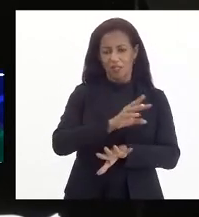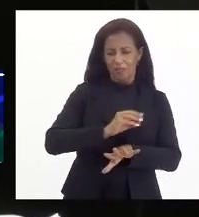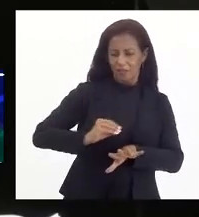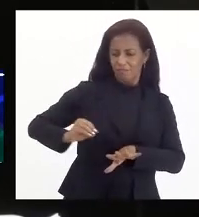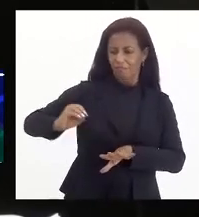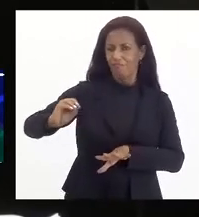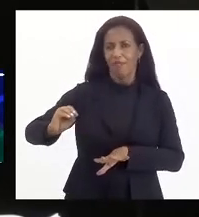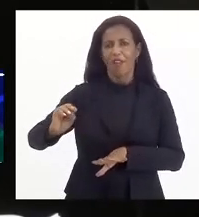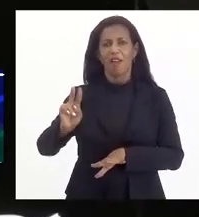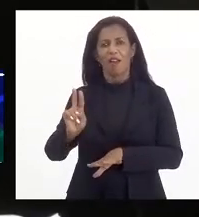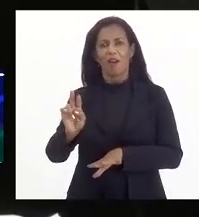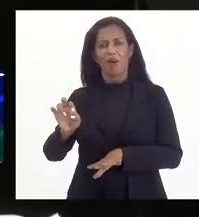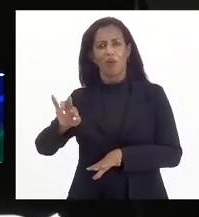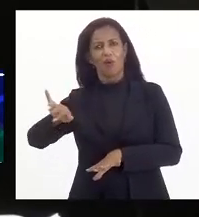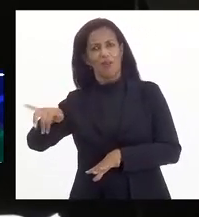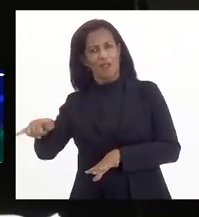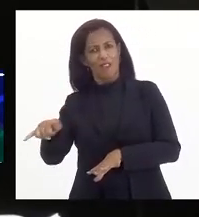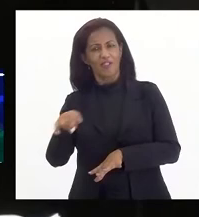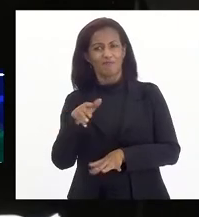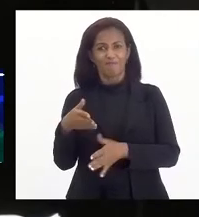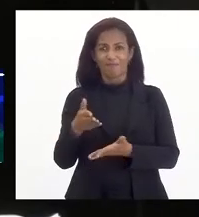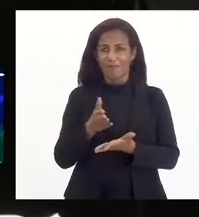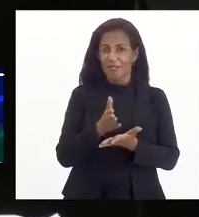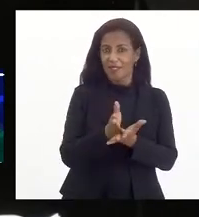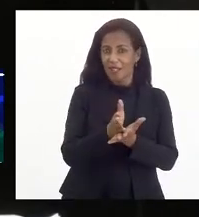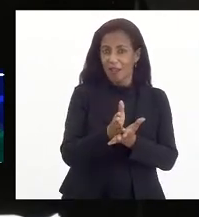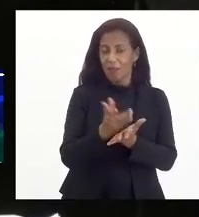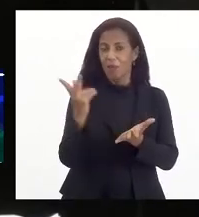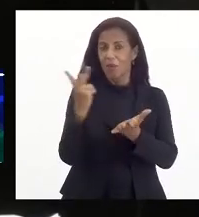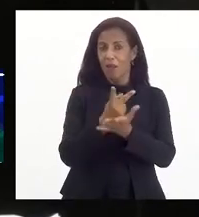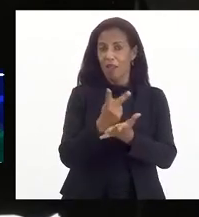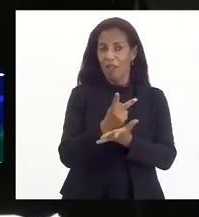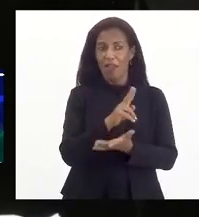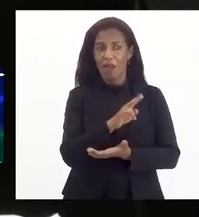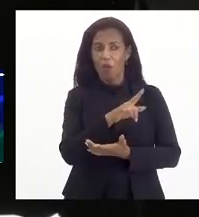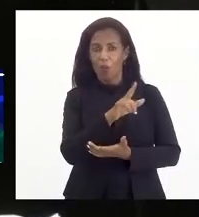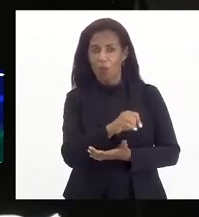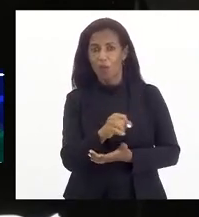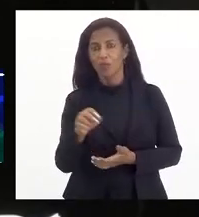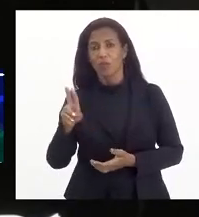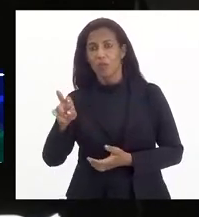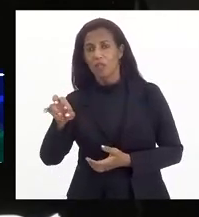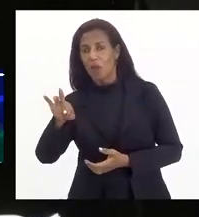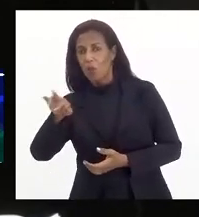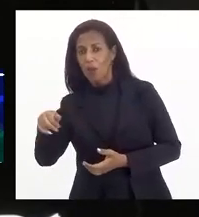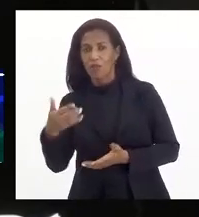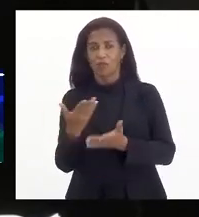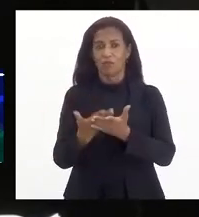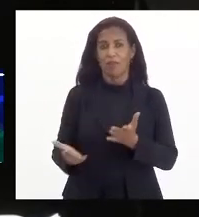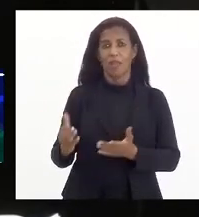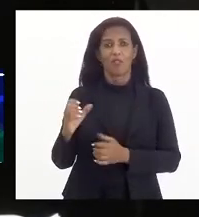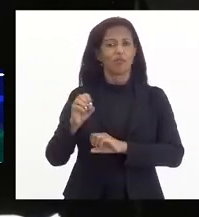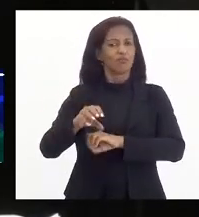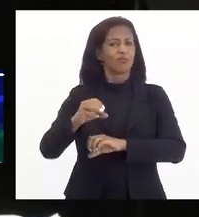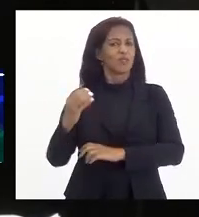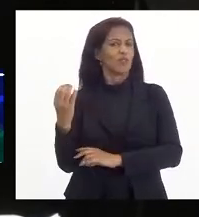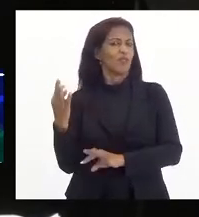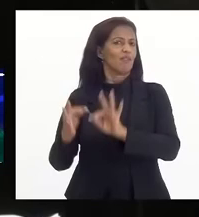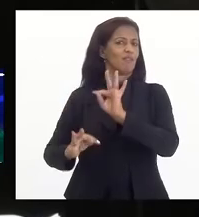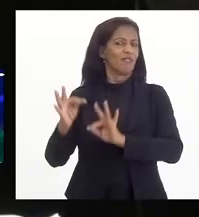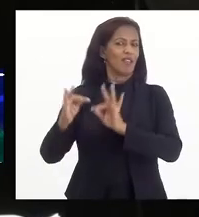UERJ nesse caminho erra ao erro e também é alerj pede ensino tecnológico público